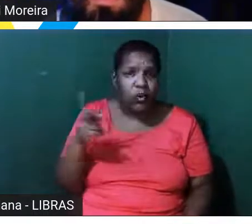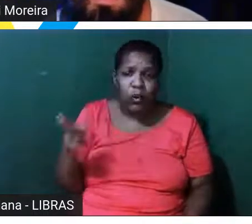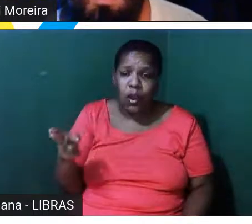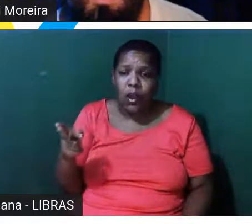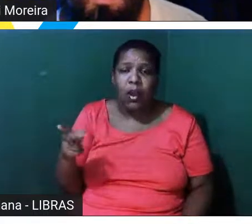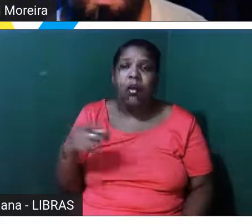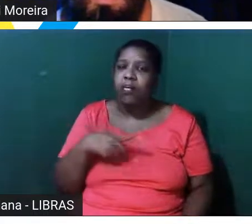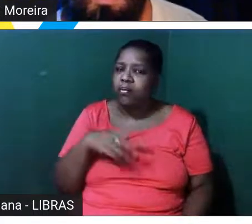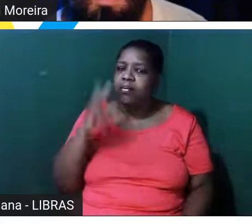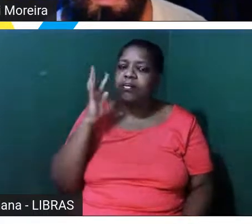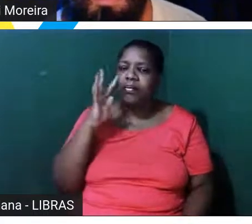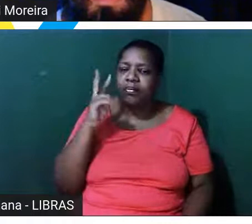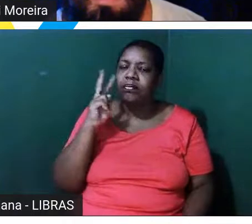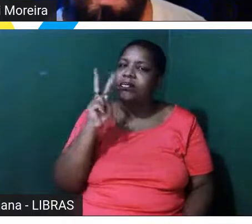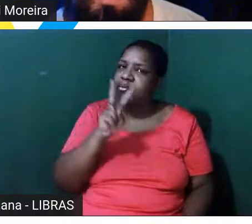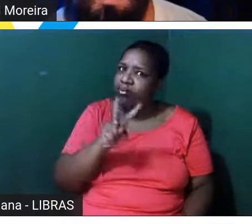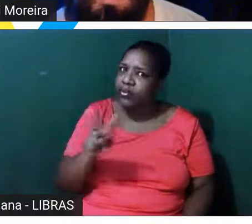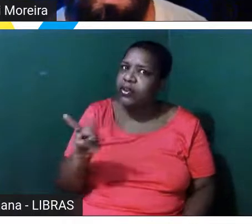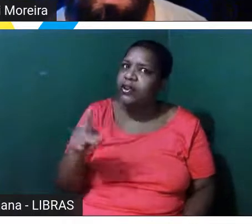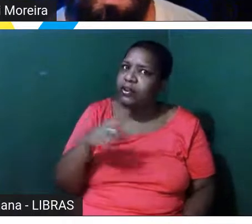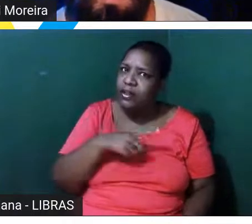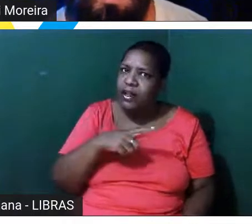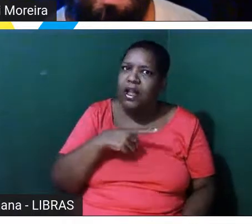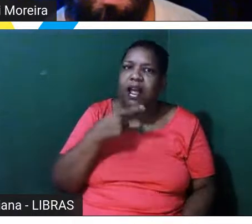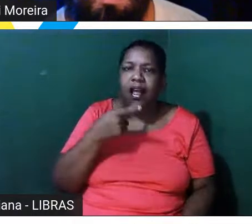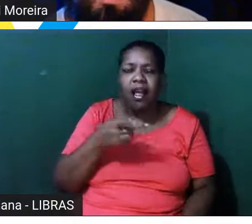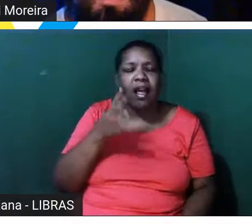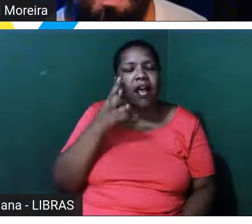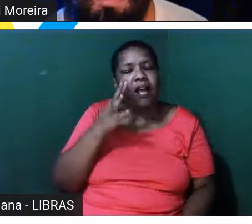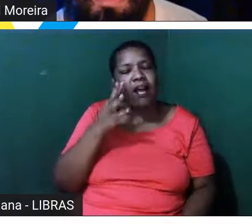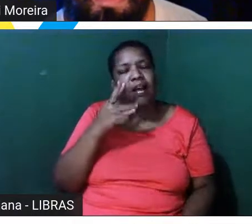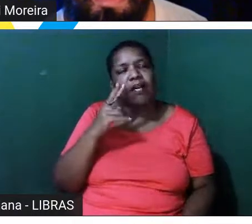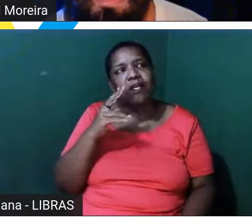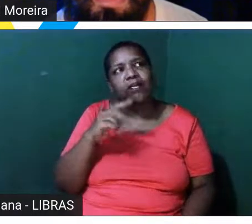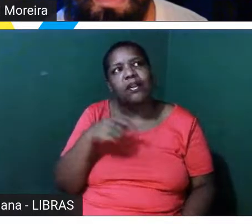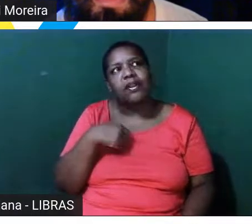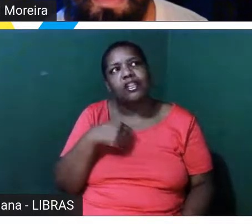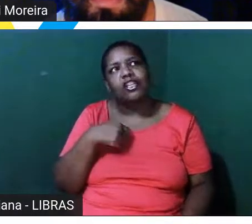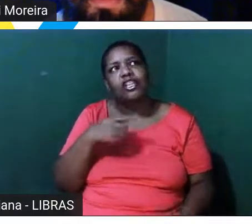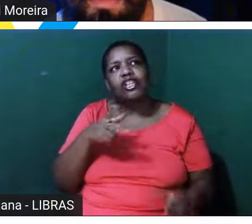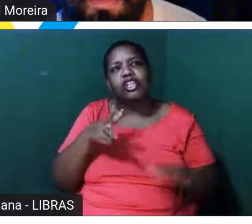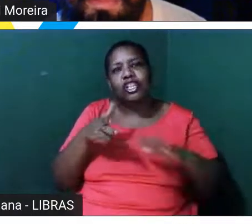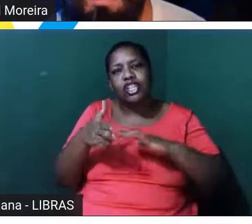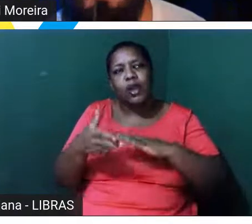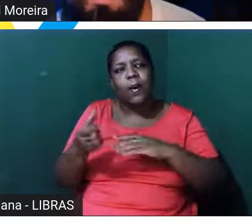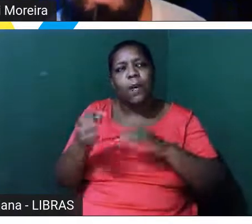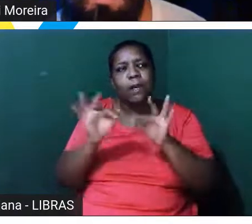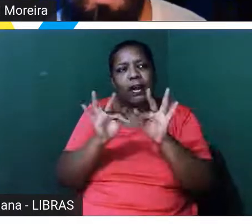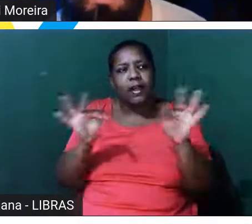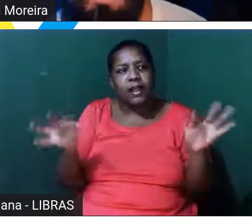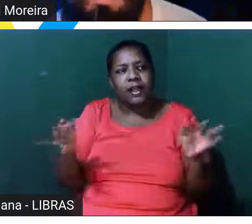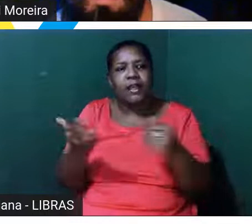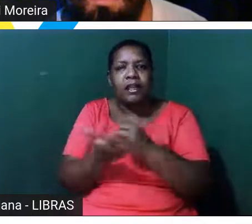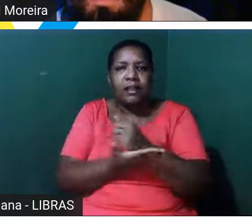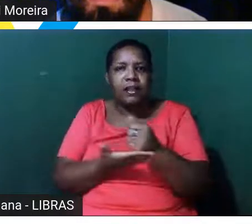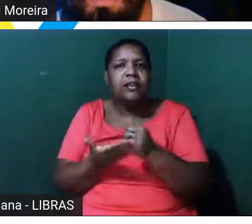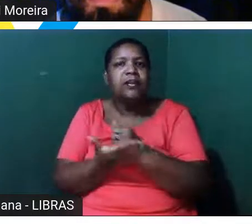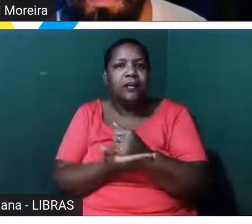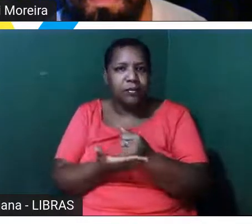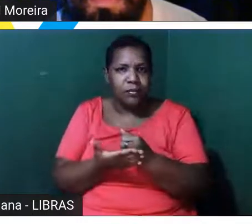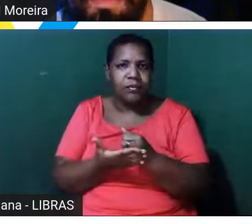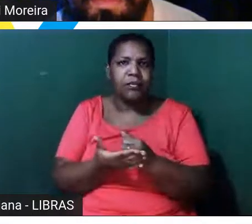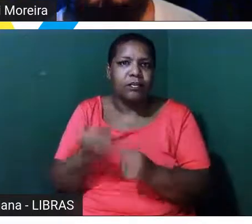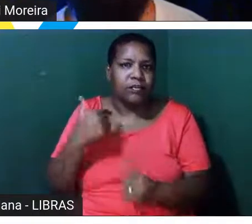pouco dos bacana Essa visão que você traz tudo a Mercedes são mais um cinza então